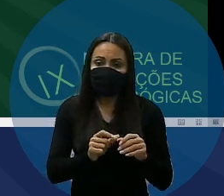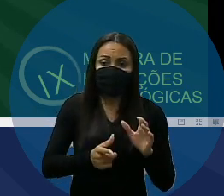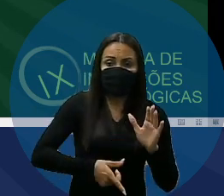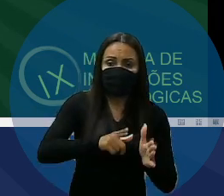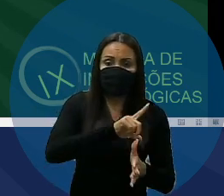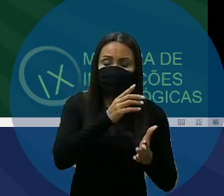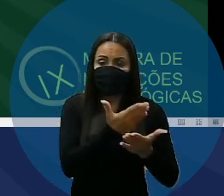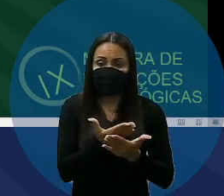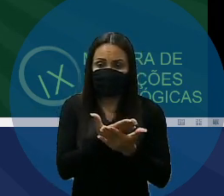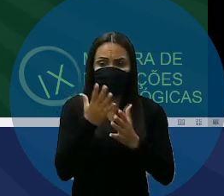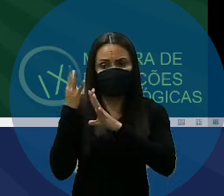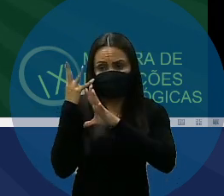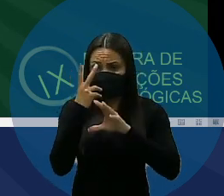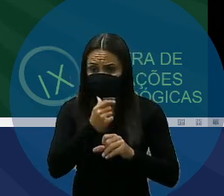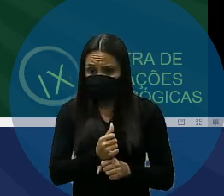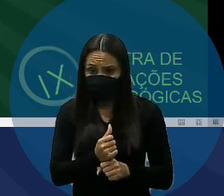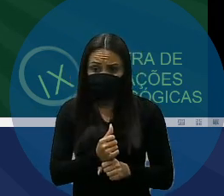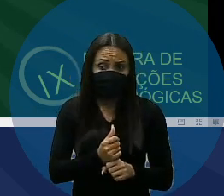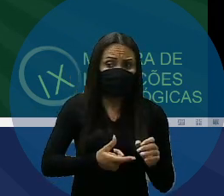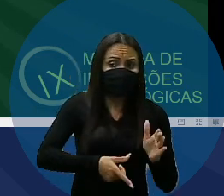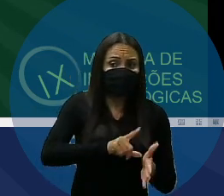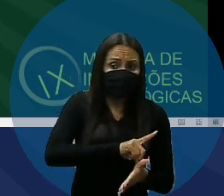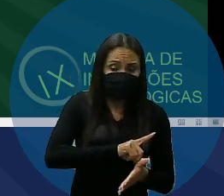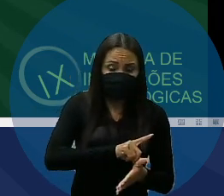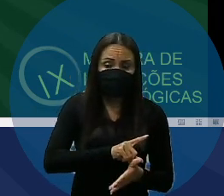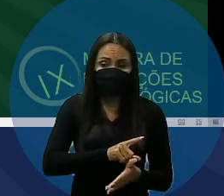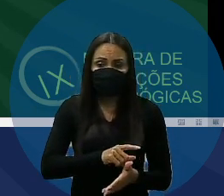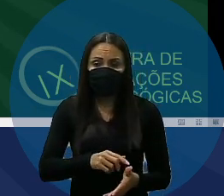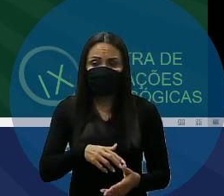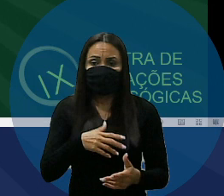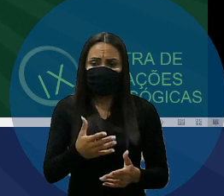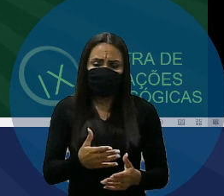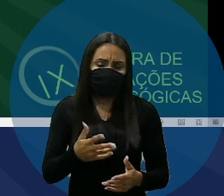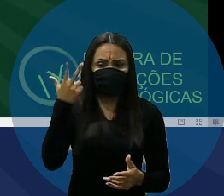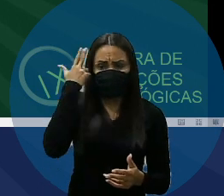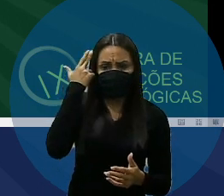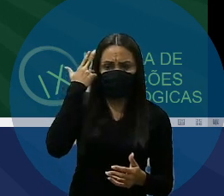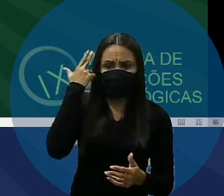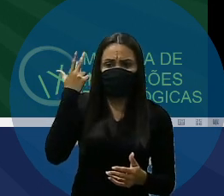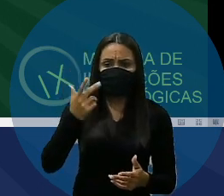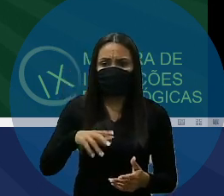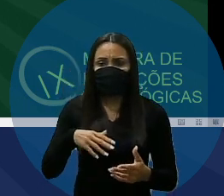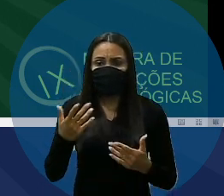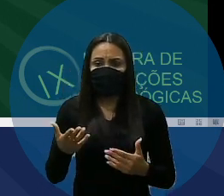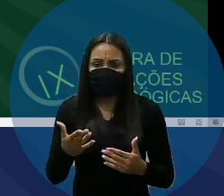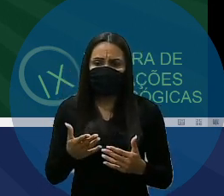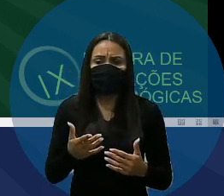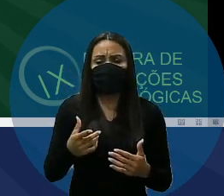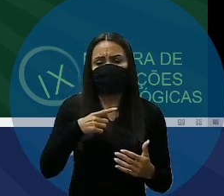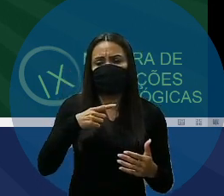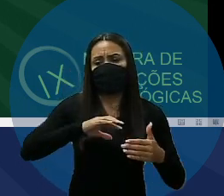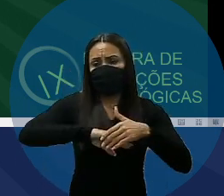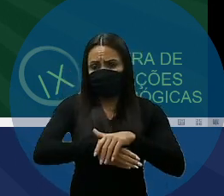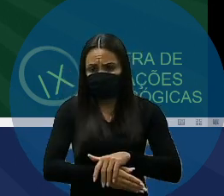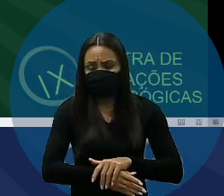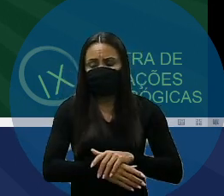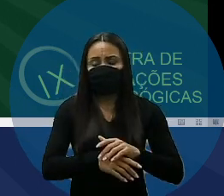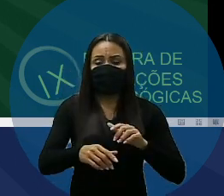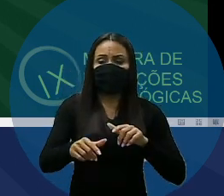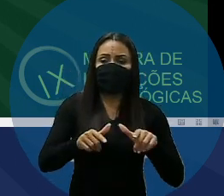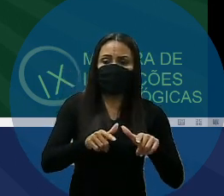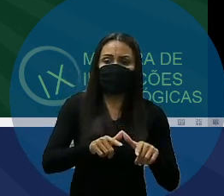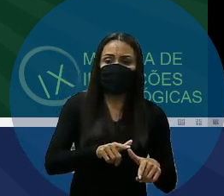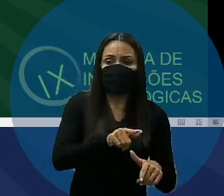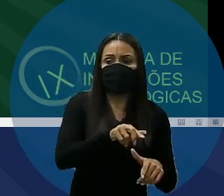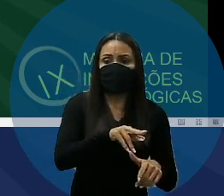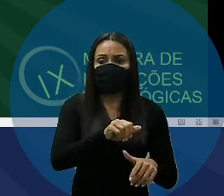com eles, tá? Transformações de unidade, porque normalmente os alunos já estão habituados a trabalhar com graus, né? Mas na